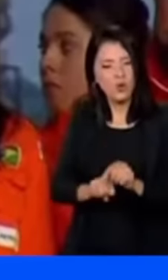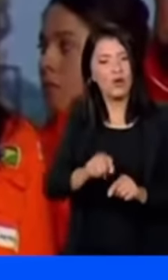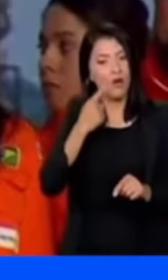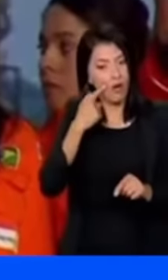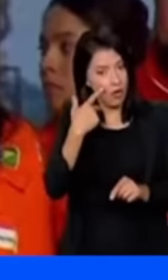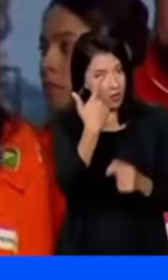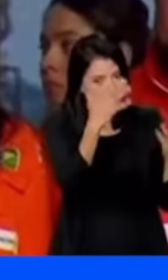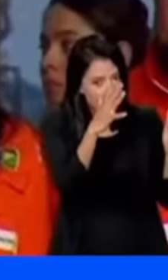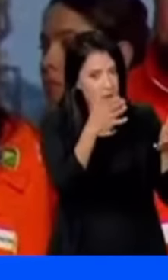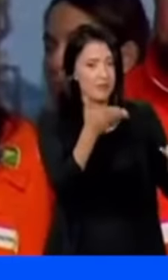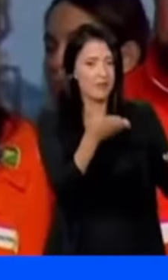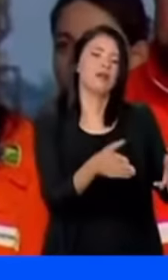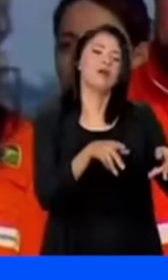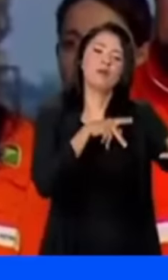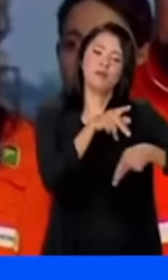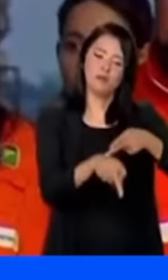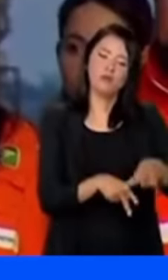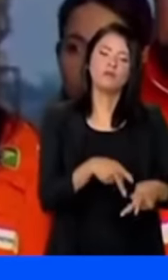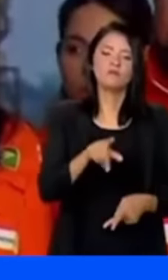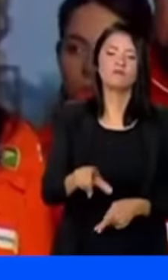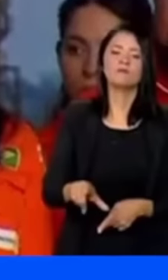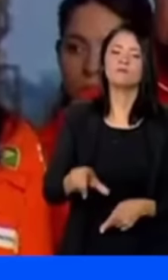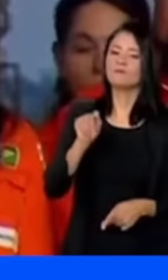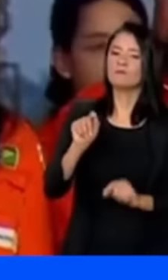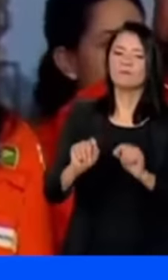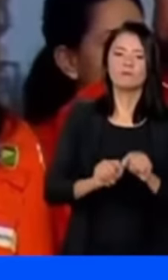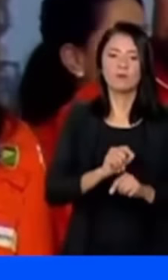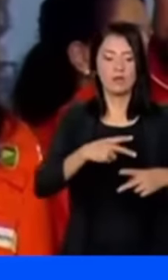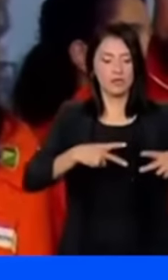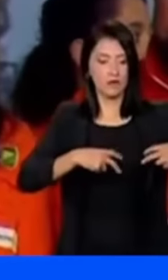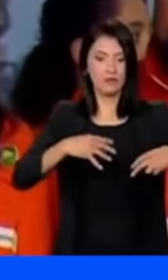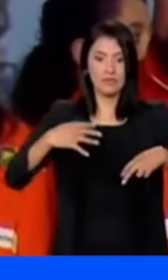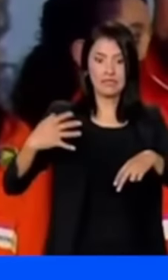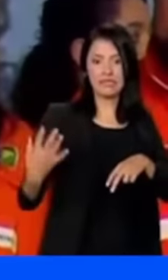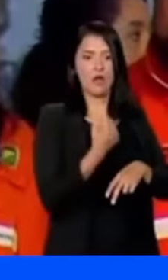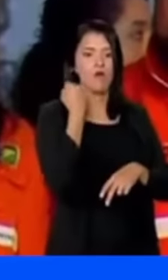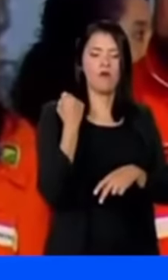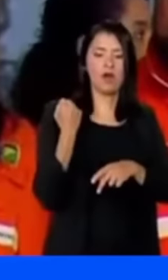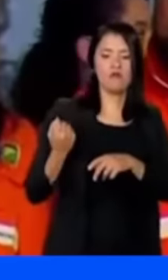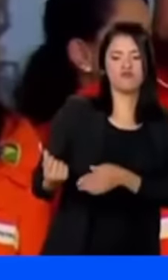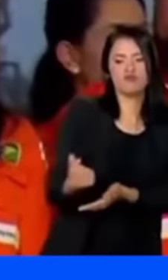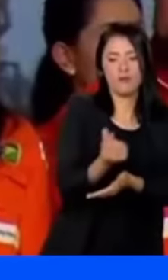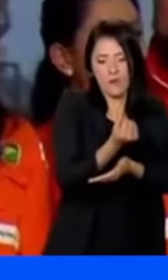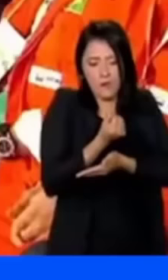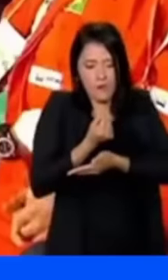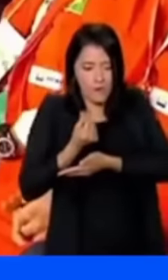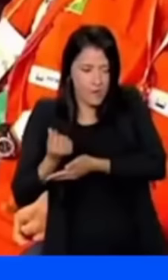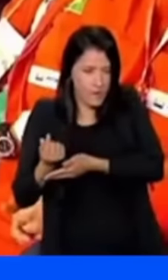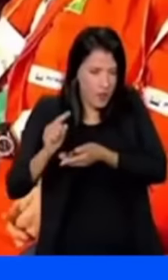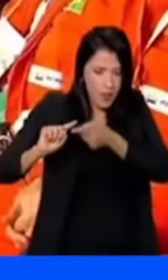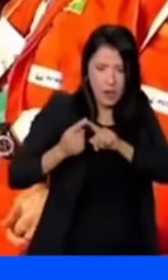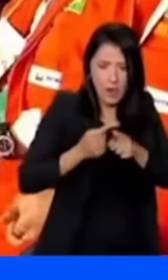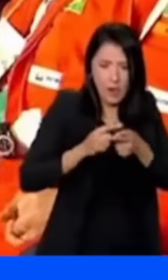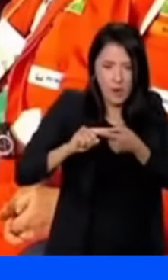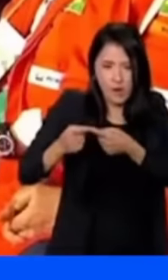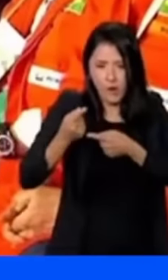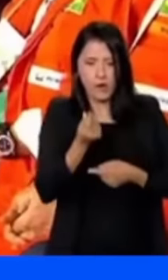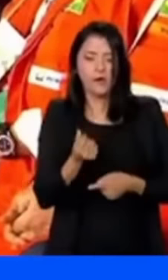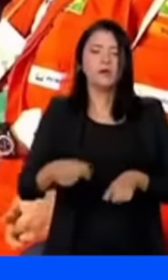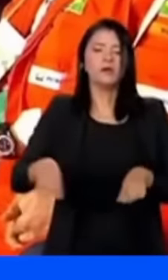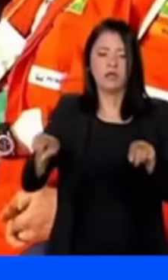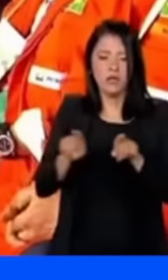ao povo que escolheu salvar a Petrobras do capital especulativo e da